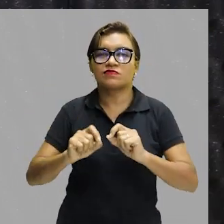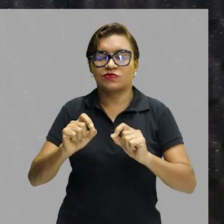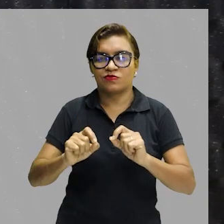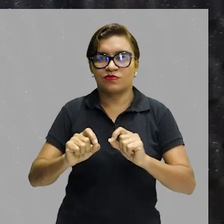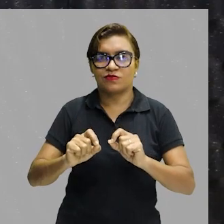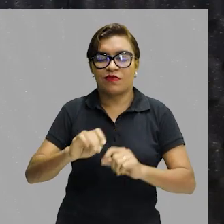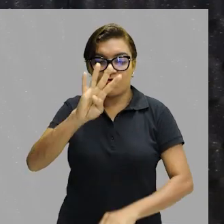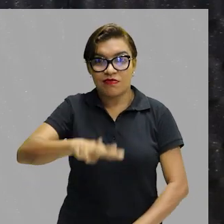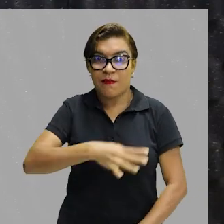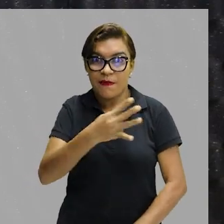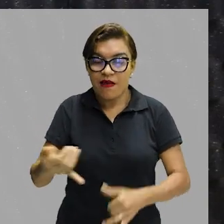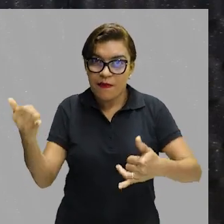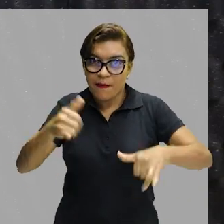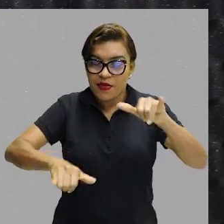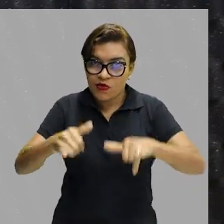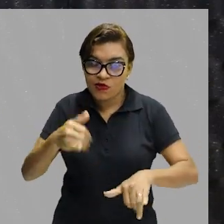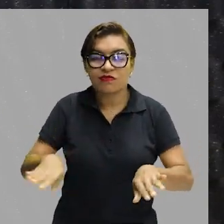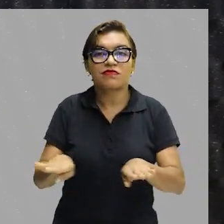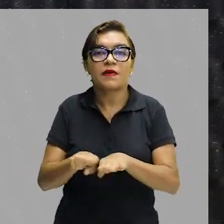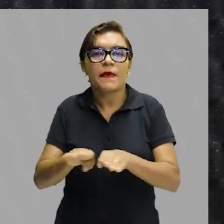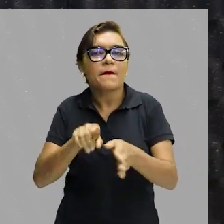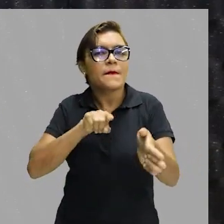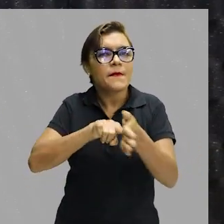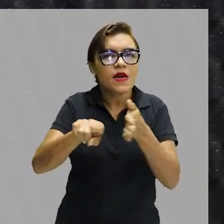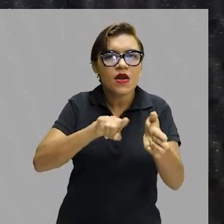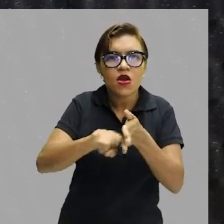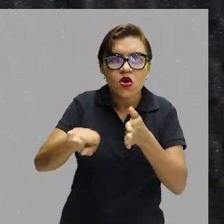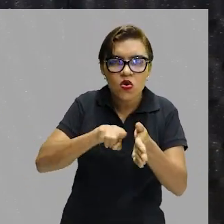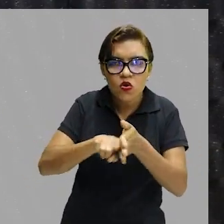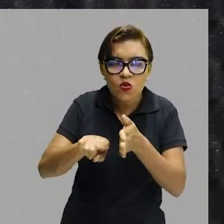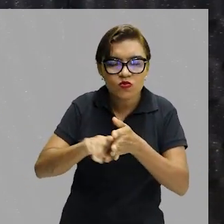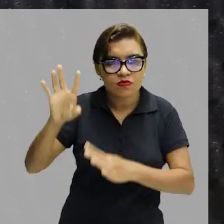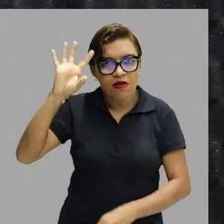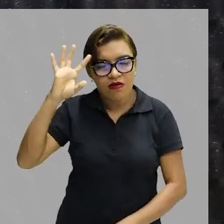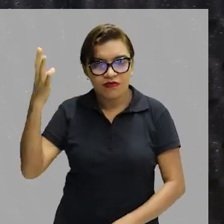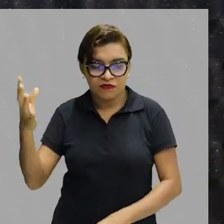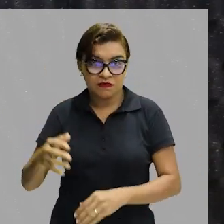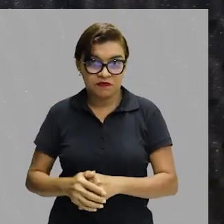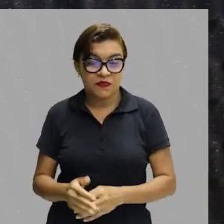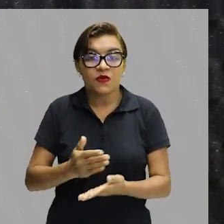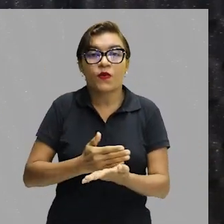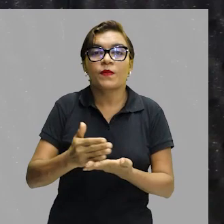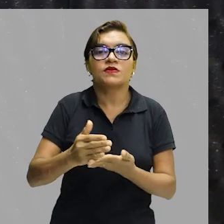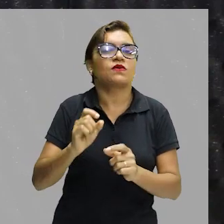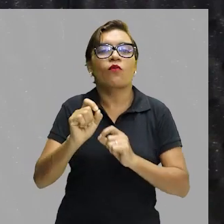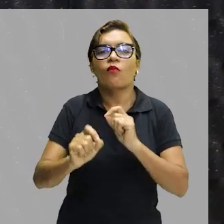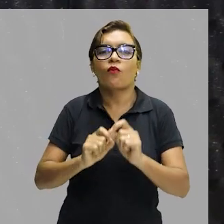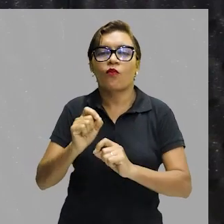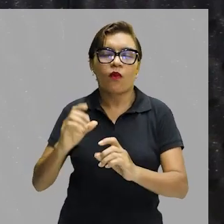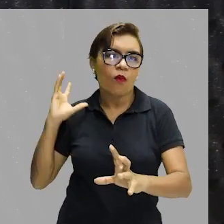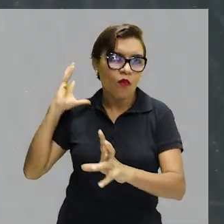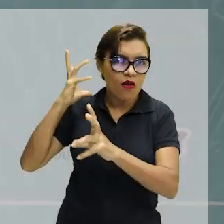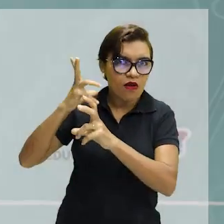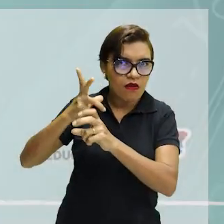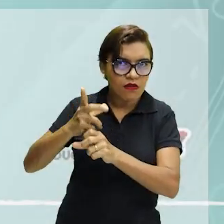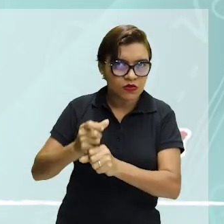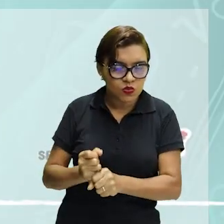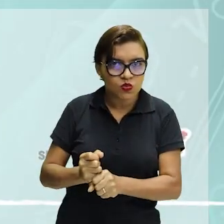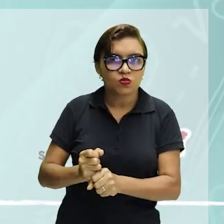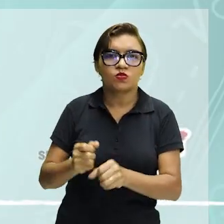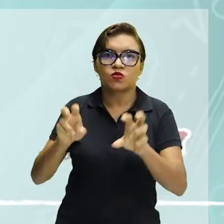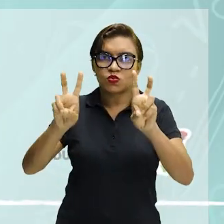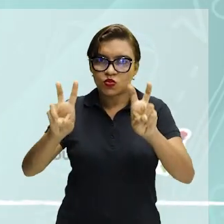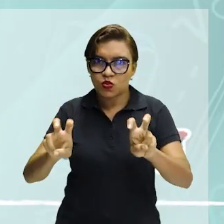e resolver algumas questões relacionadas à tabela periódica. Inicialmente, nós vamos fazer um breve resumo sobre a